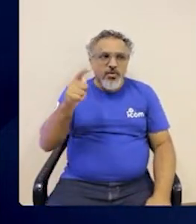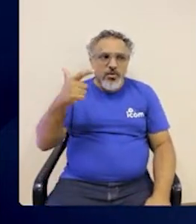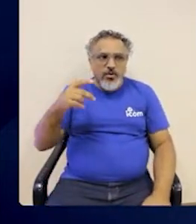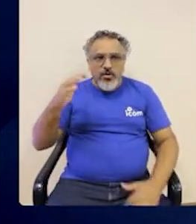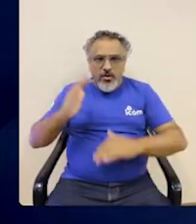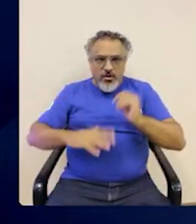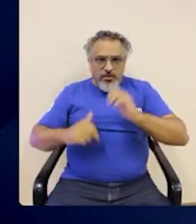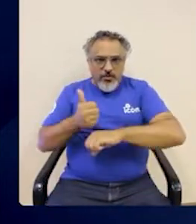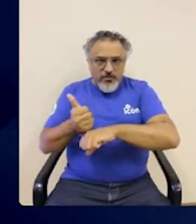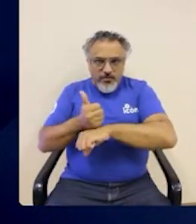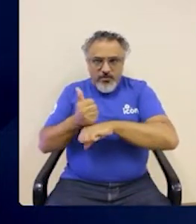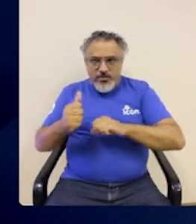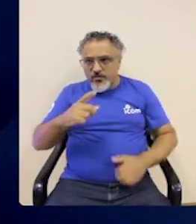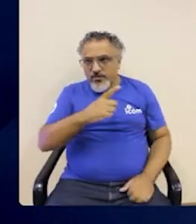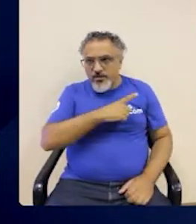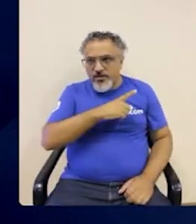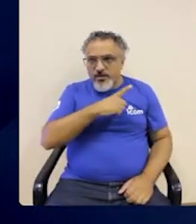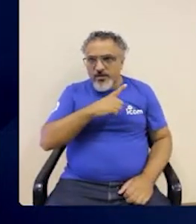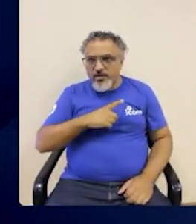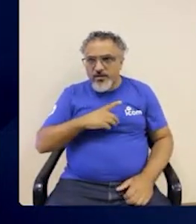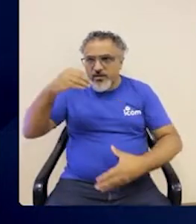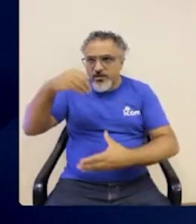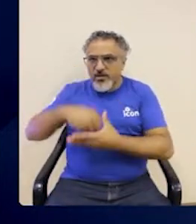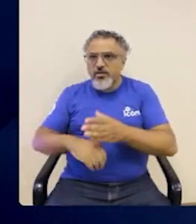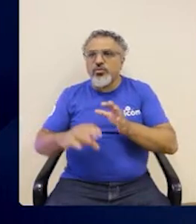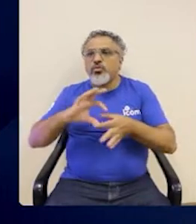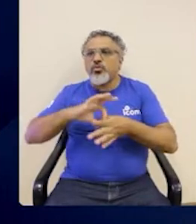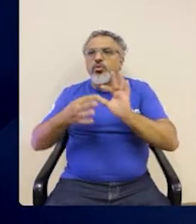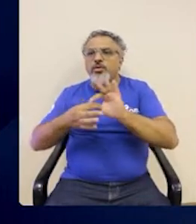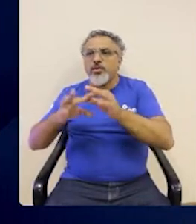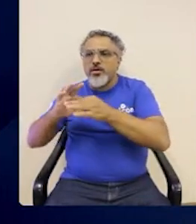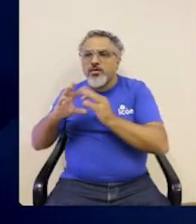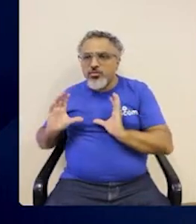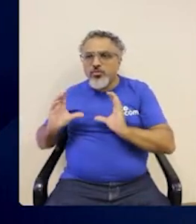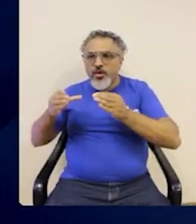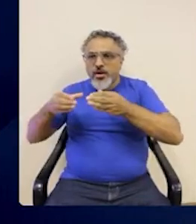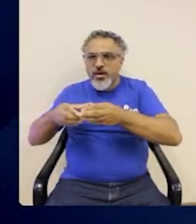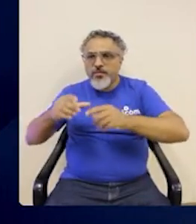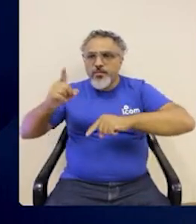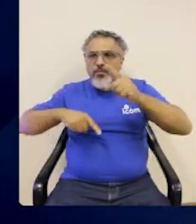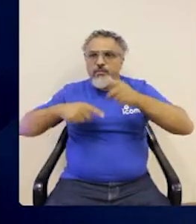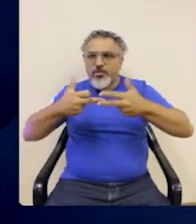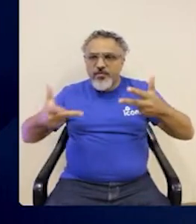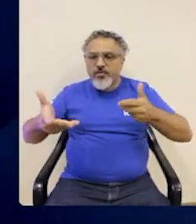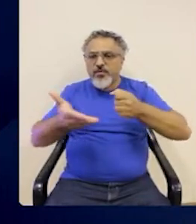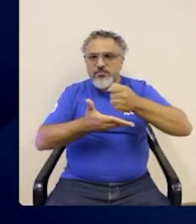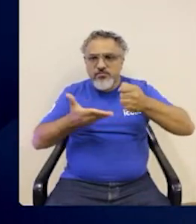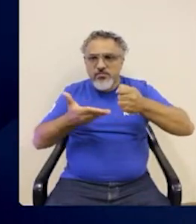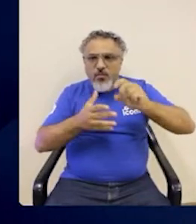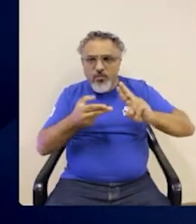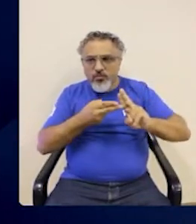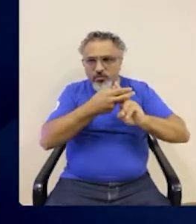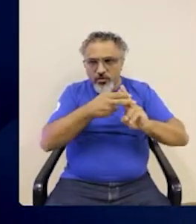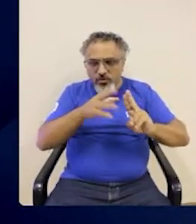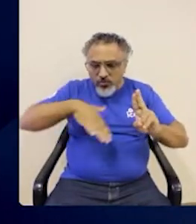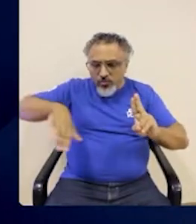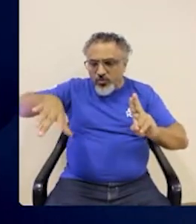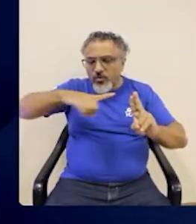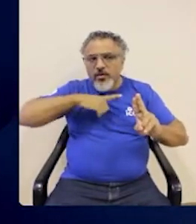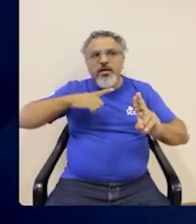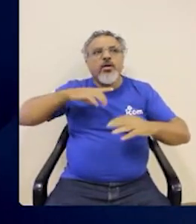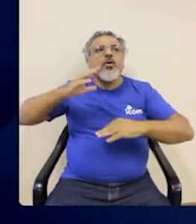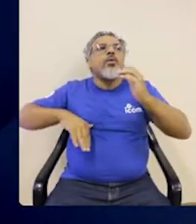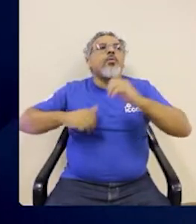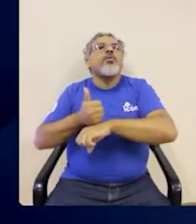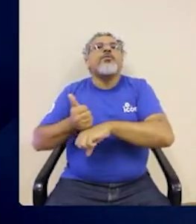profissional tem, que apesar da gente estar inserido num contexto de uma equipe, né, as equipes multiprofissionais da atenção básica, geralmente, enquanto categoria, o profissional